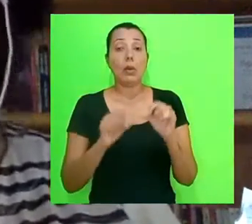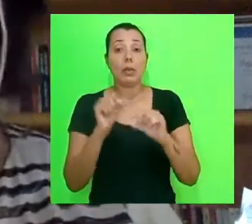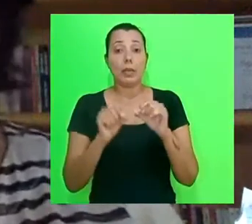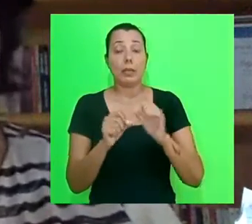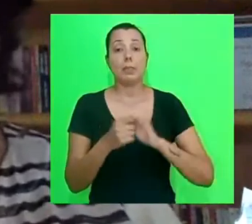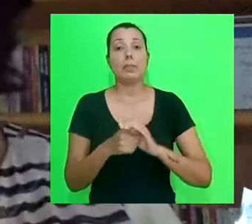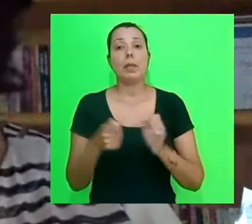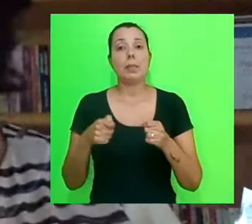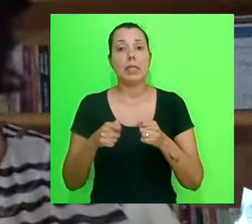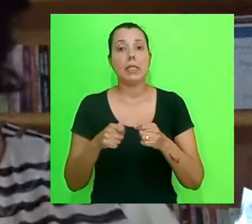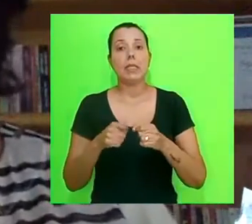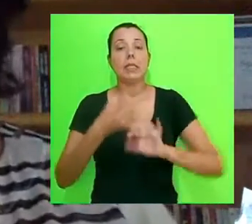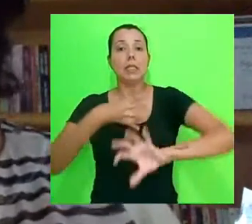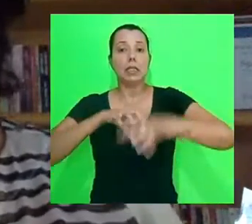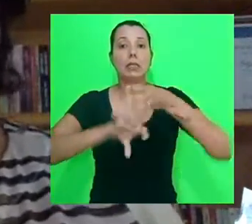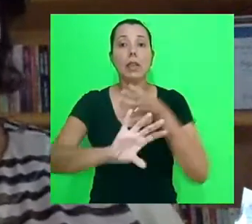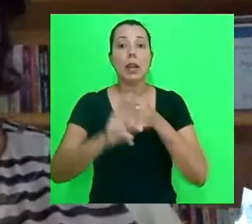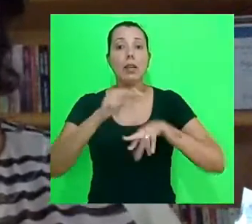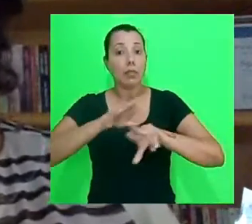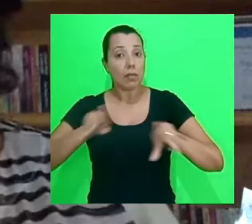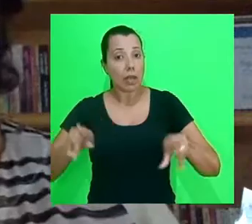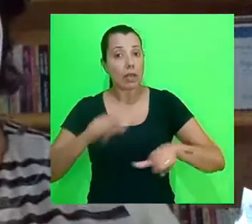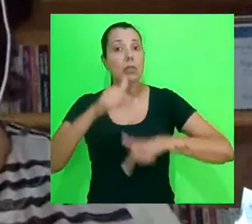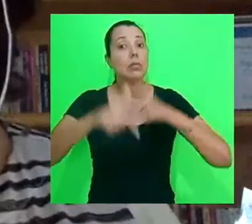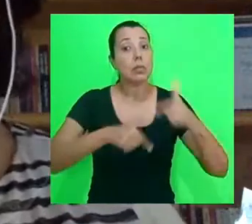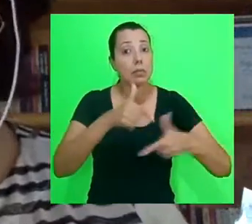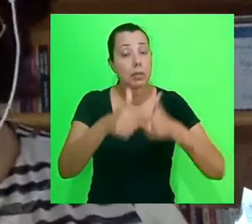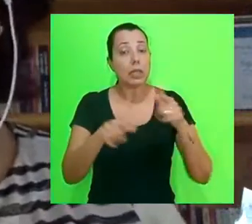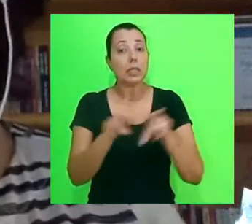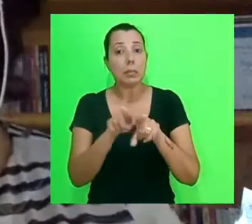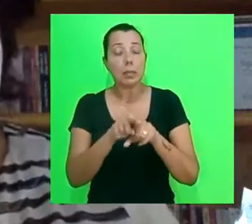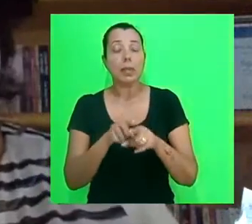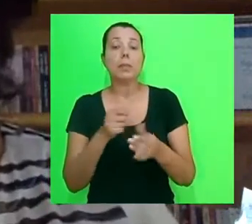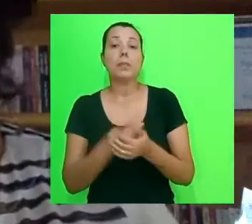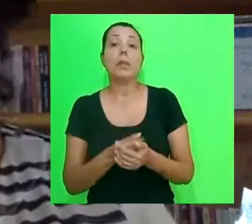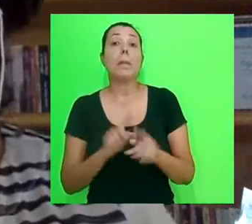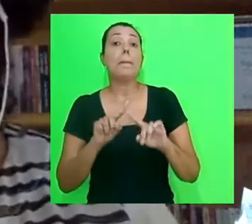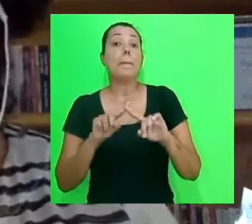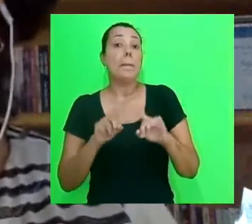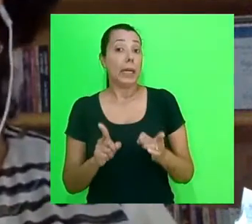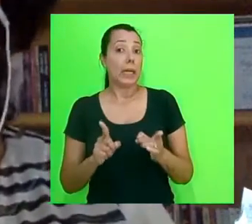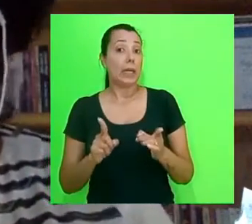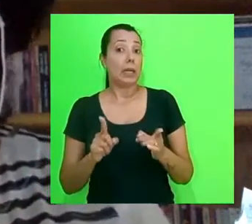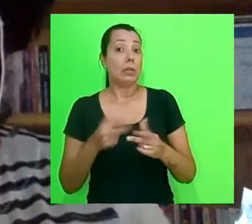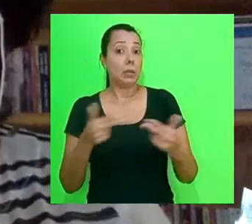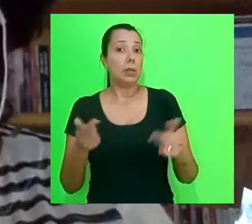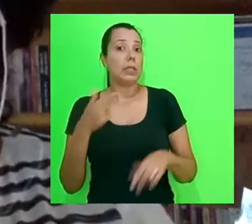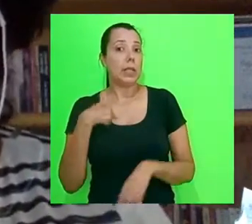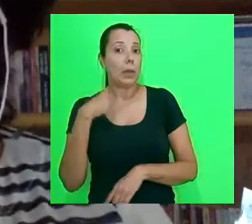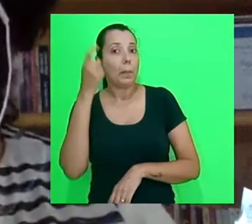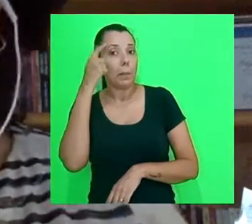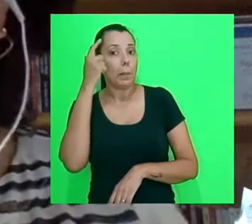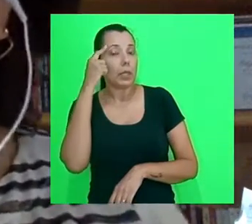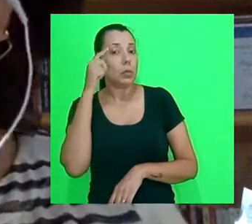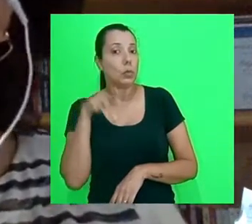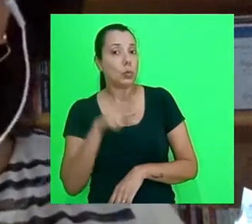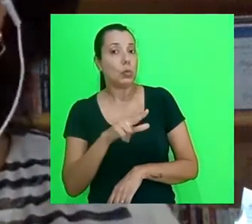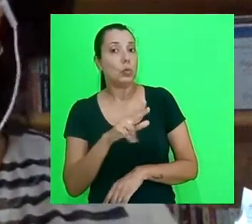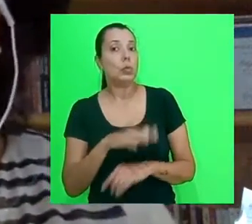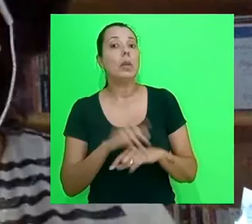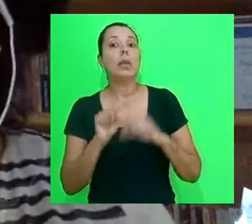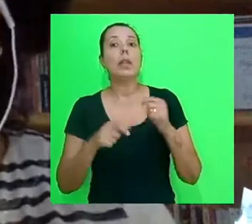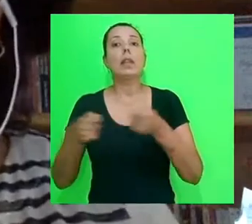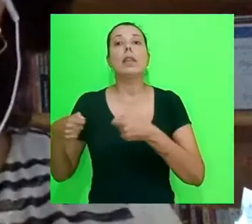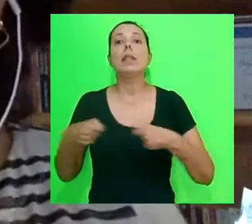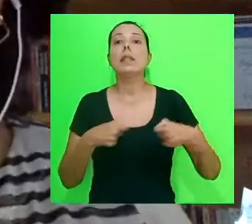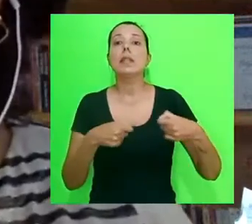sejam implementadas no Brasil, para que as mulheres parem de sofrer a violência, essa violência seja interrompida. Porque você